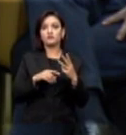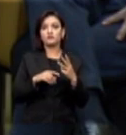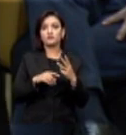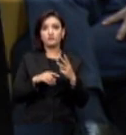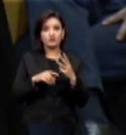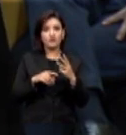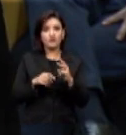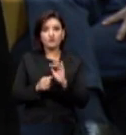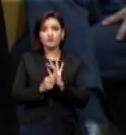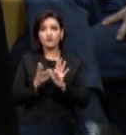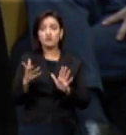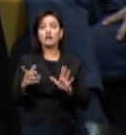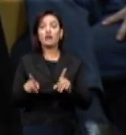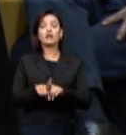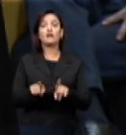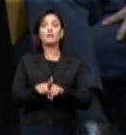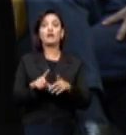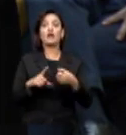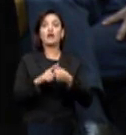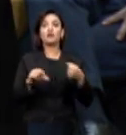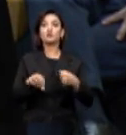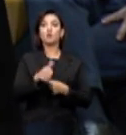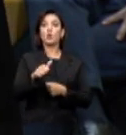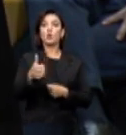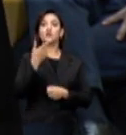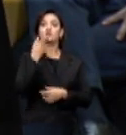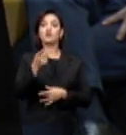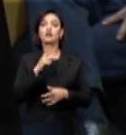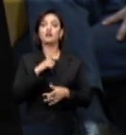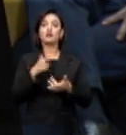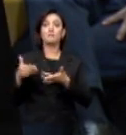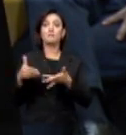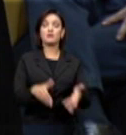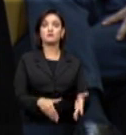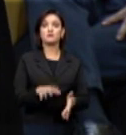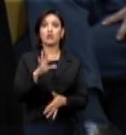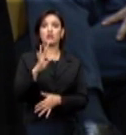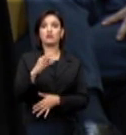para por aí. Artigo 11, Tribunal de Contas da União.